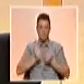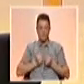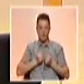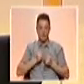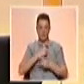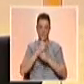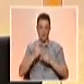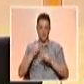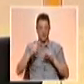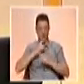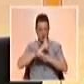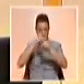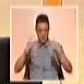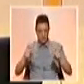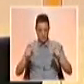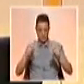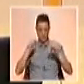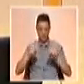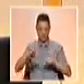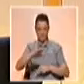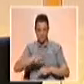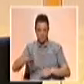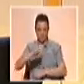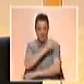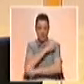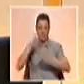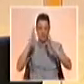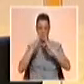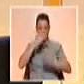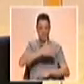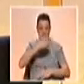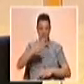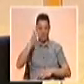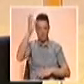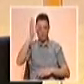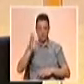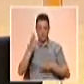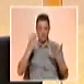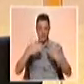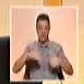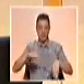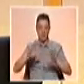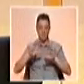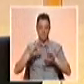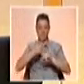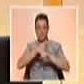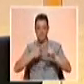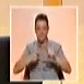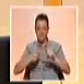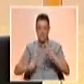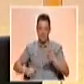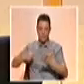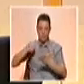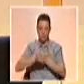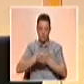acrescentar um dado que é, o setor doméstico pode consumir apenas 17%, mas significa quase metade dos custos